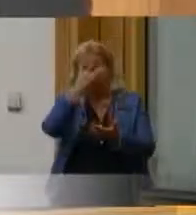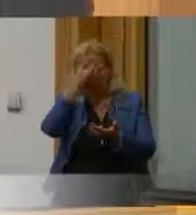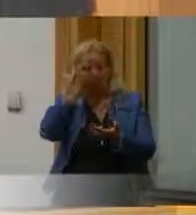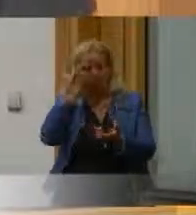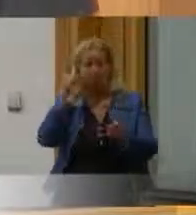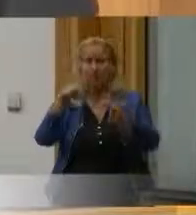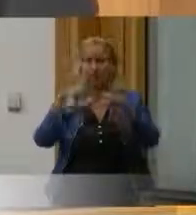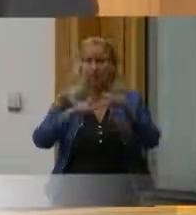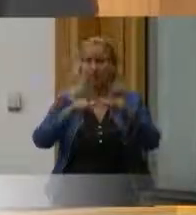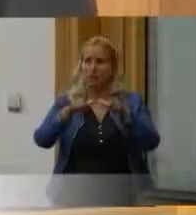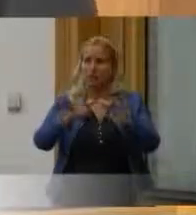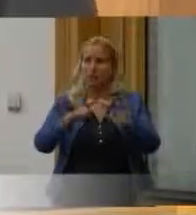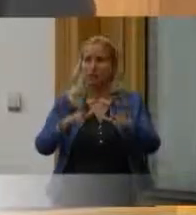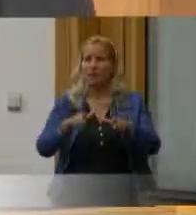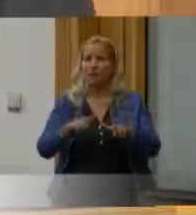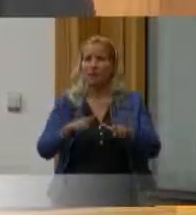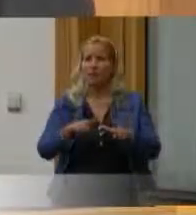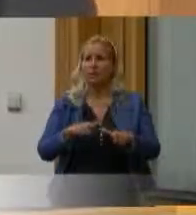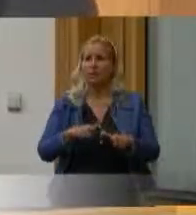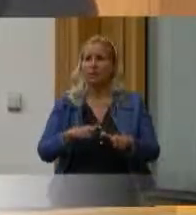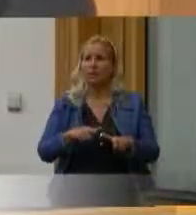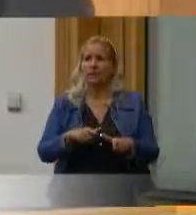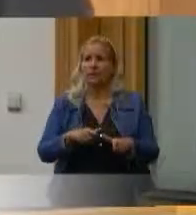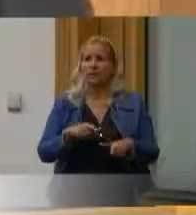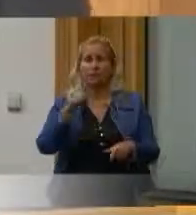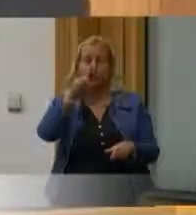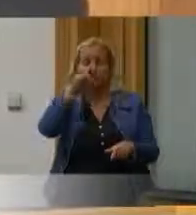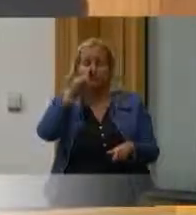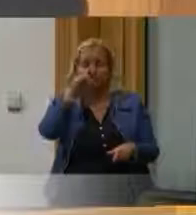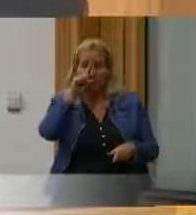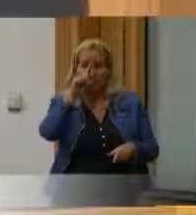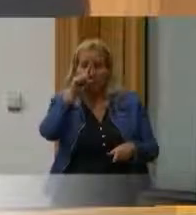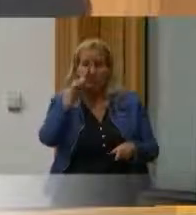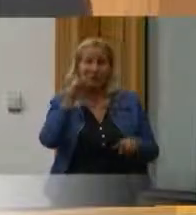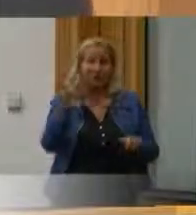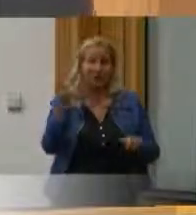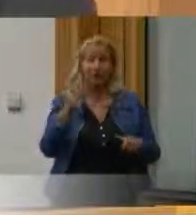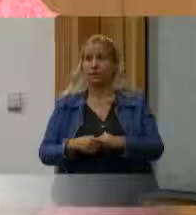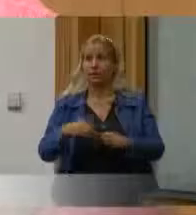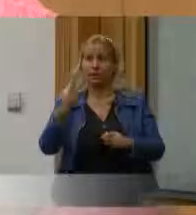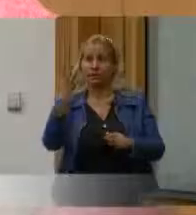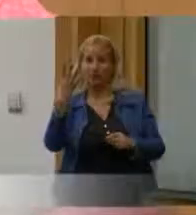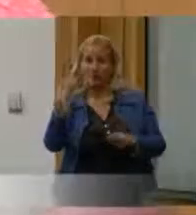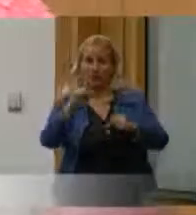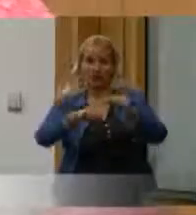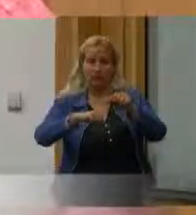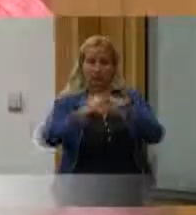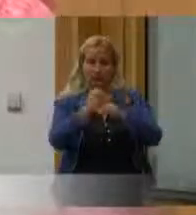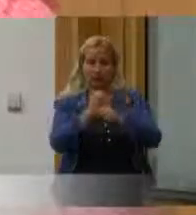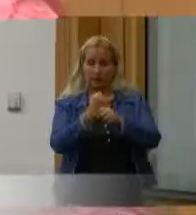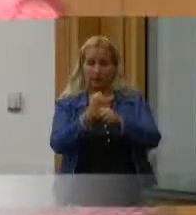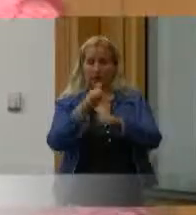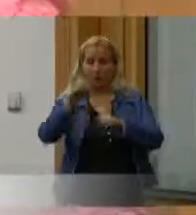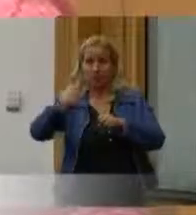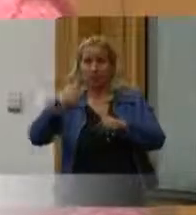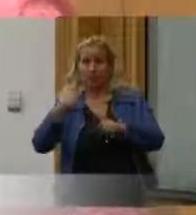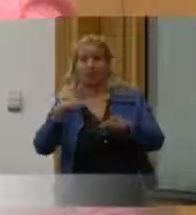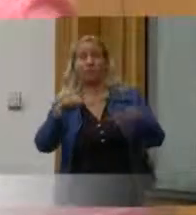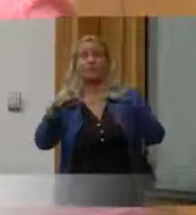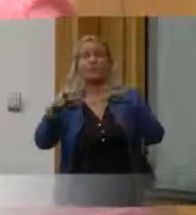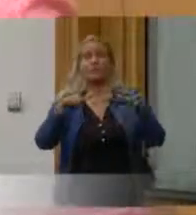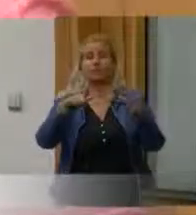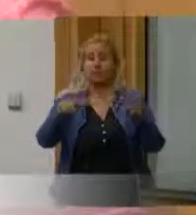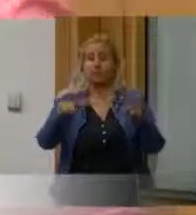daqueles trabalhadores que estavam em situação de risco ou que estavam numa situação de prejuízo. A autora da homenagem, a vereadora